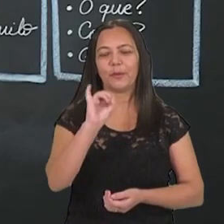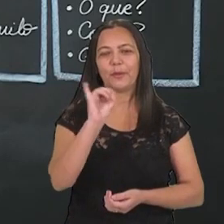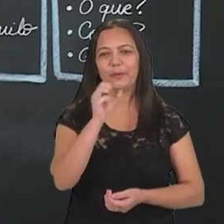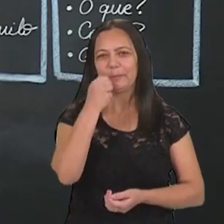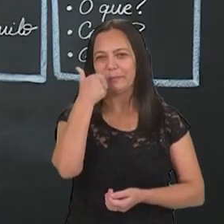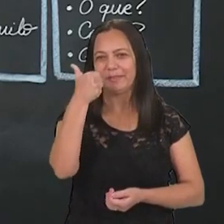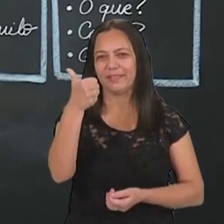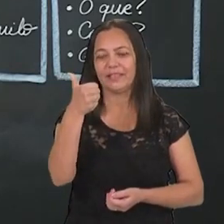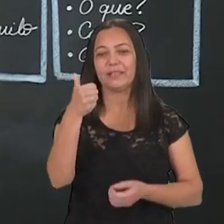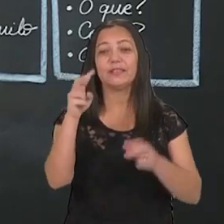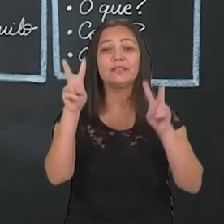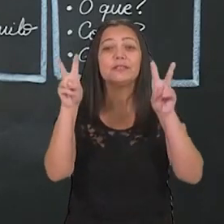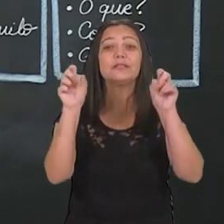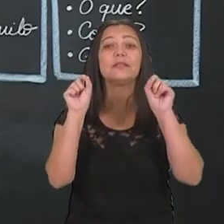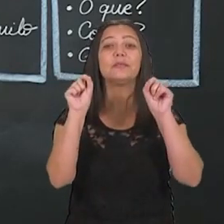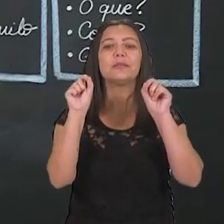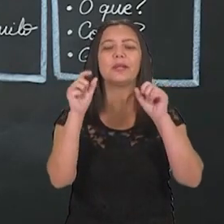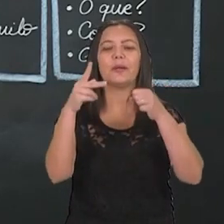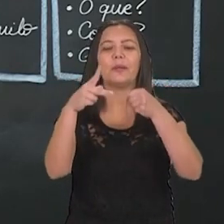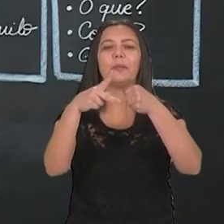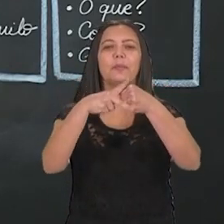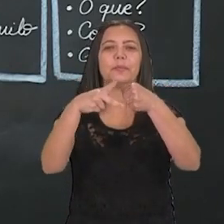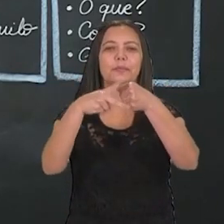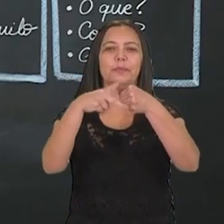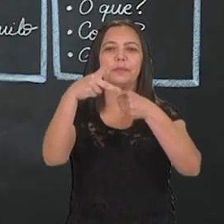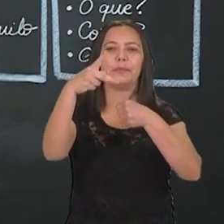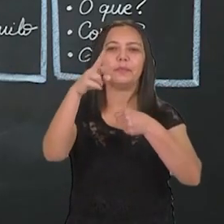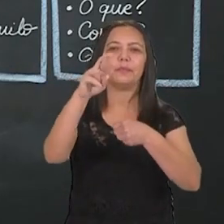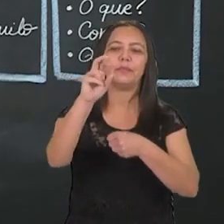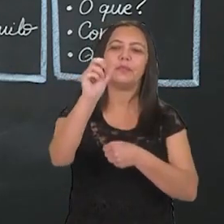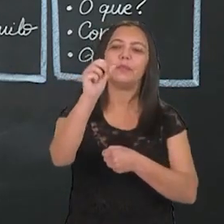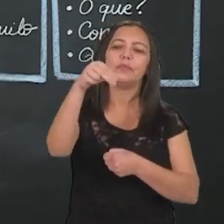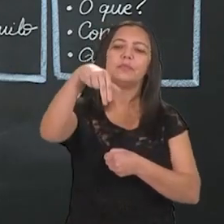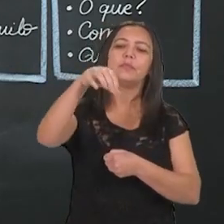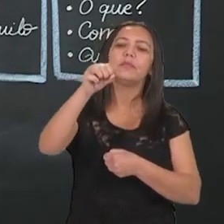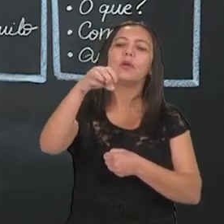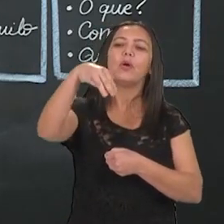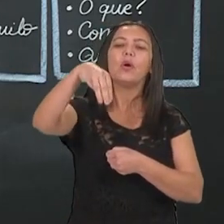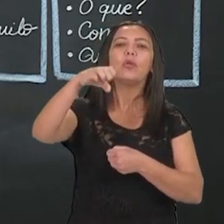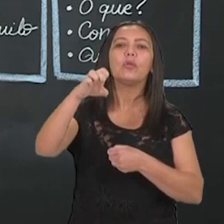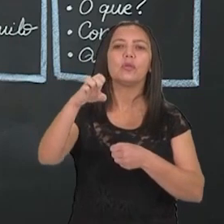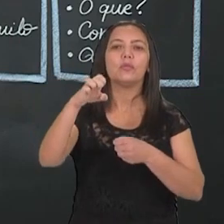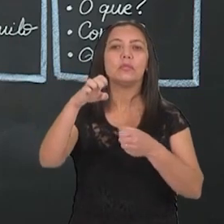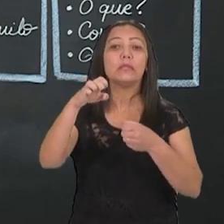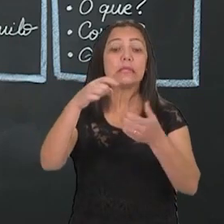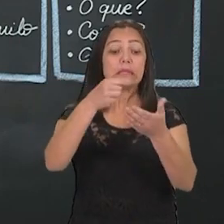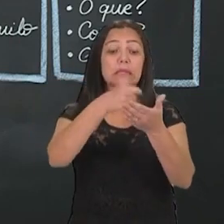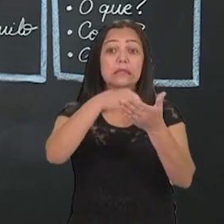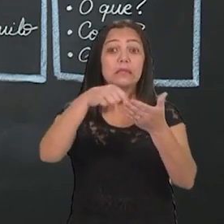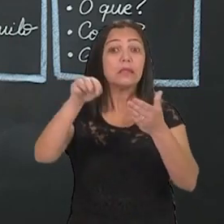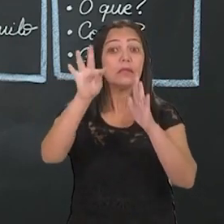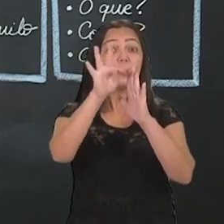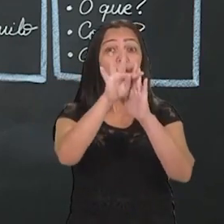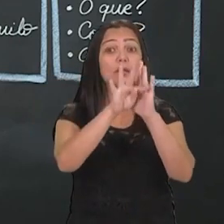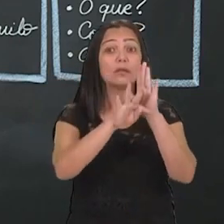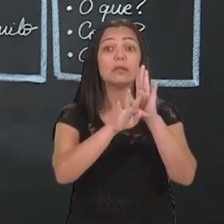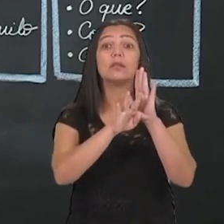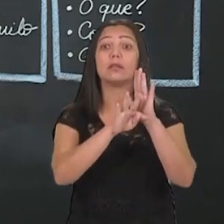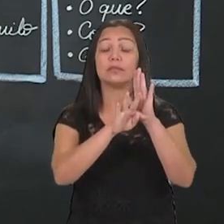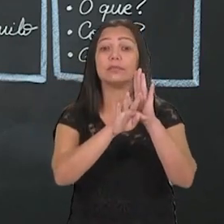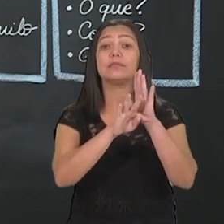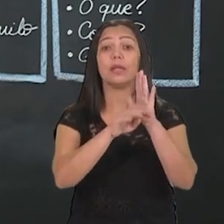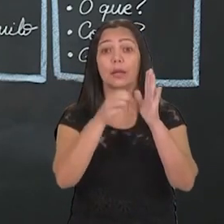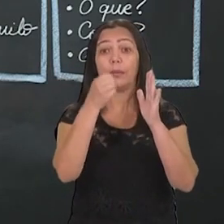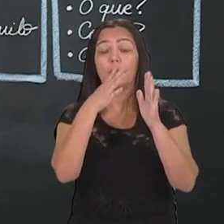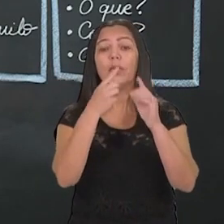Fala galera, tudo bem? O tema da aula de hoje é pronomes. Esse é um assunto que vai ajudar muito na hora de escrever um texto, sabe por quê? Porque tem